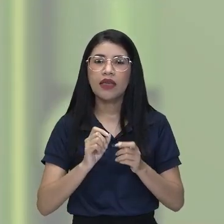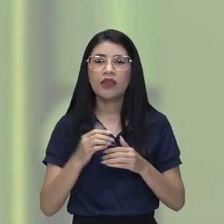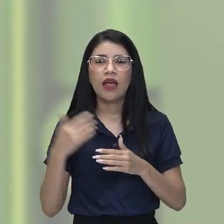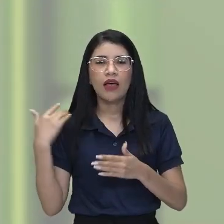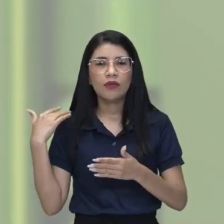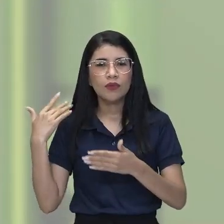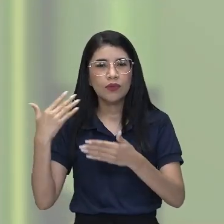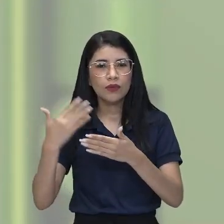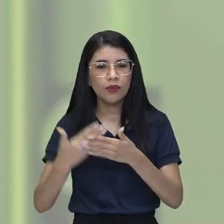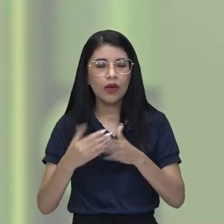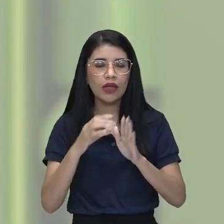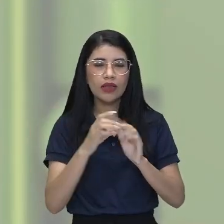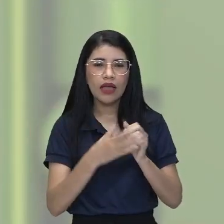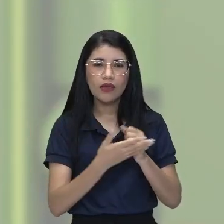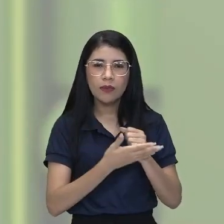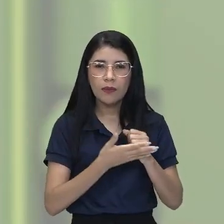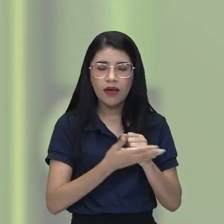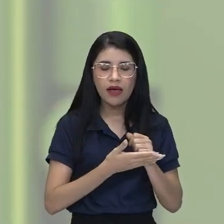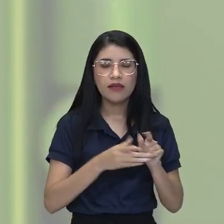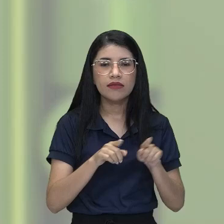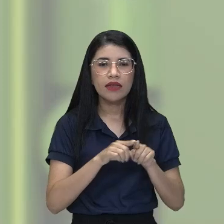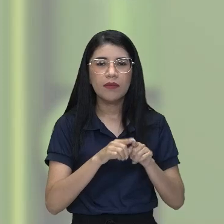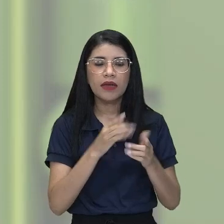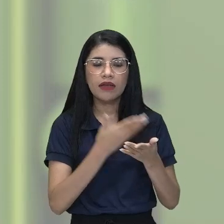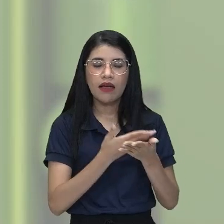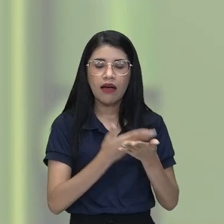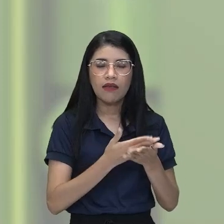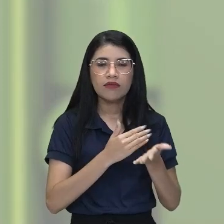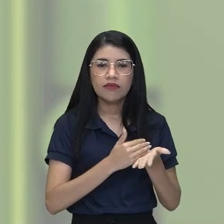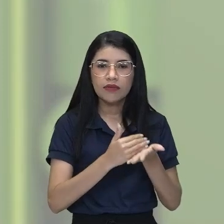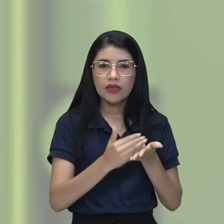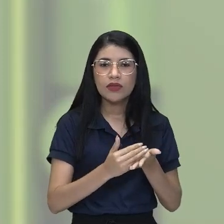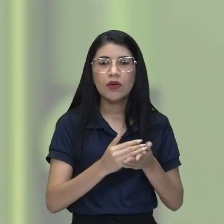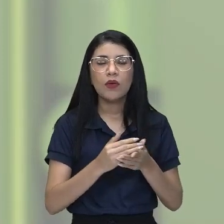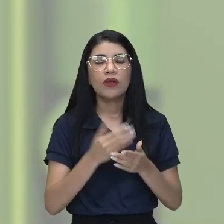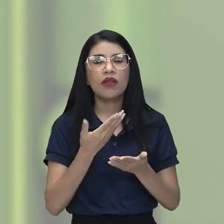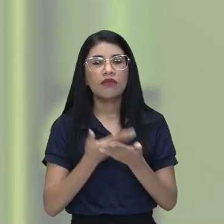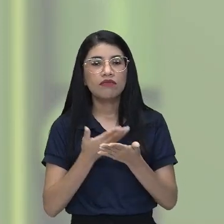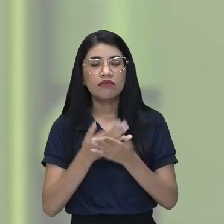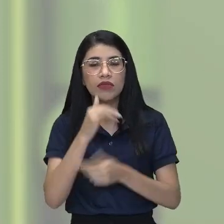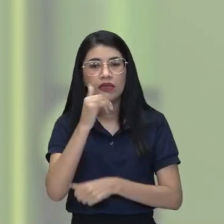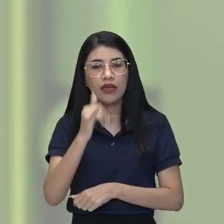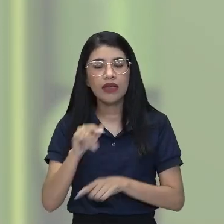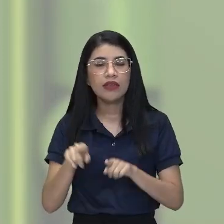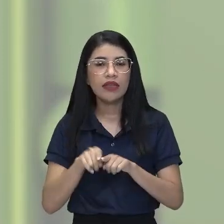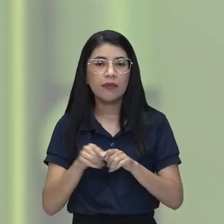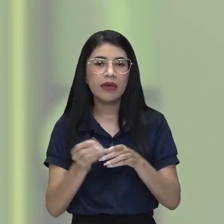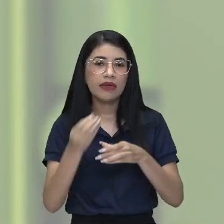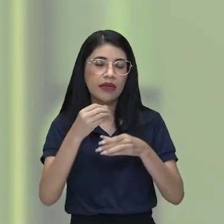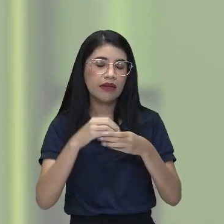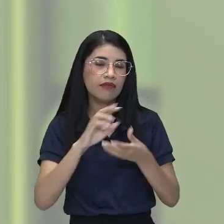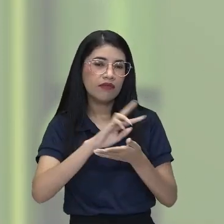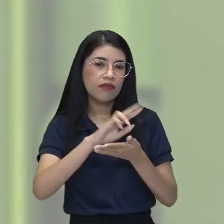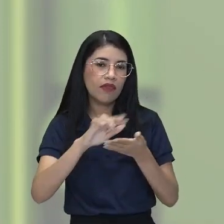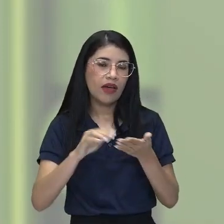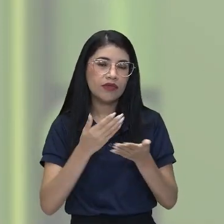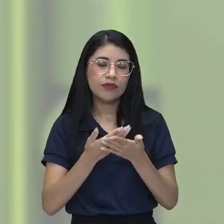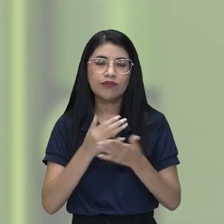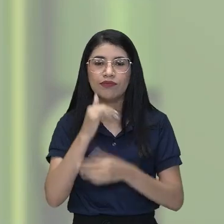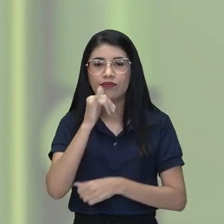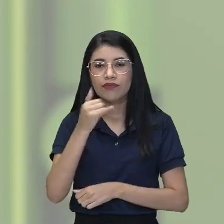início lá da definição da eletrodinâmica, que envolve aí o quê? A eletrodinâmica,